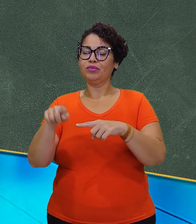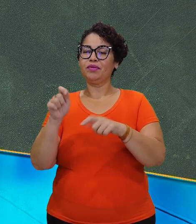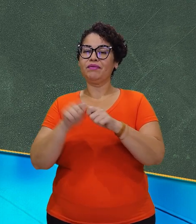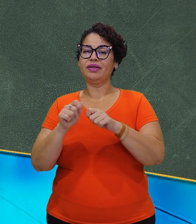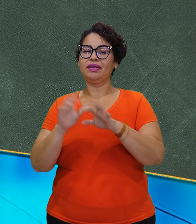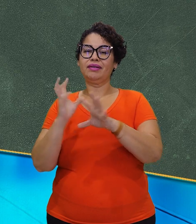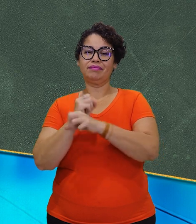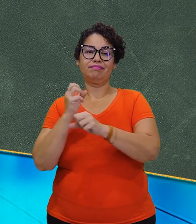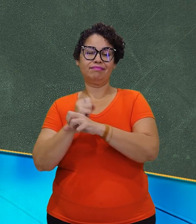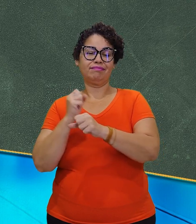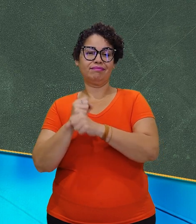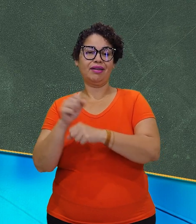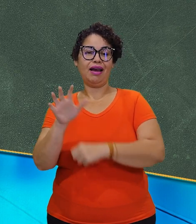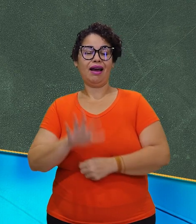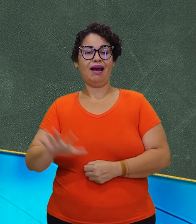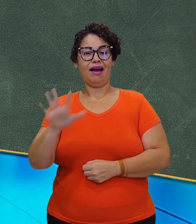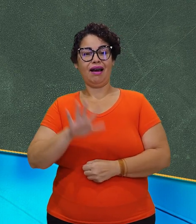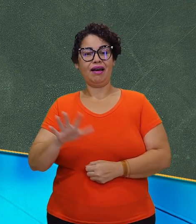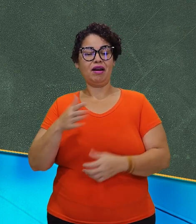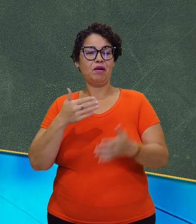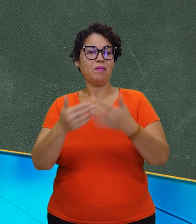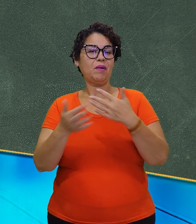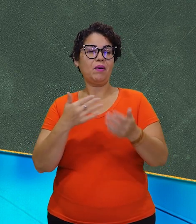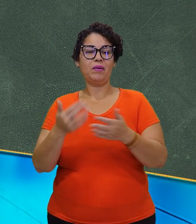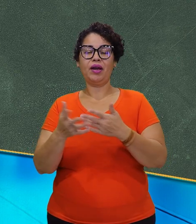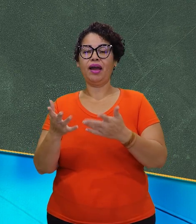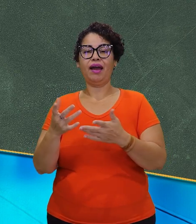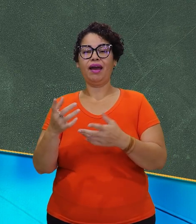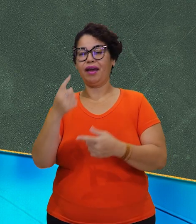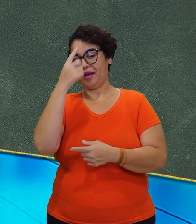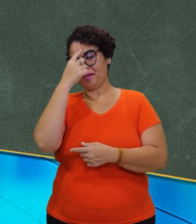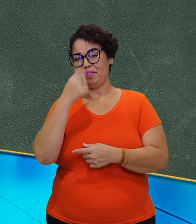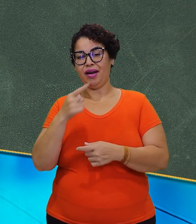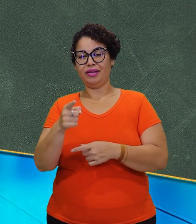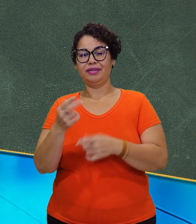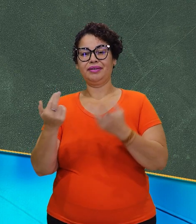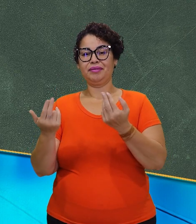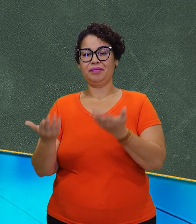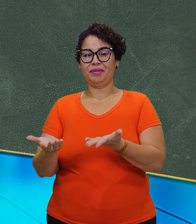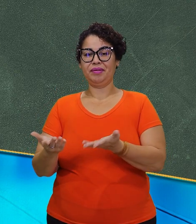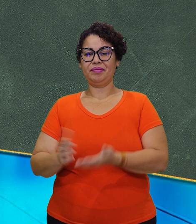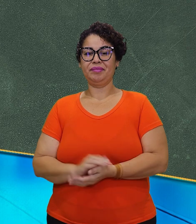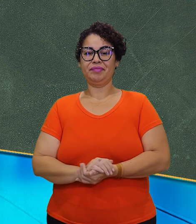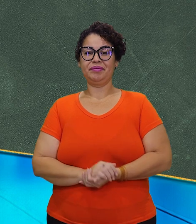forma como calculamos a área de qualquer trapézio.